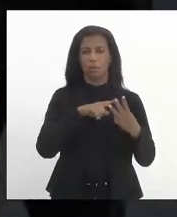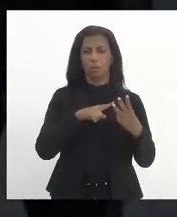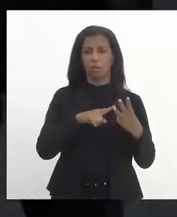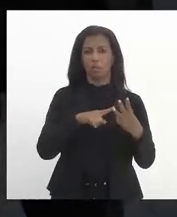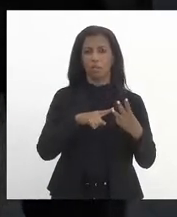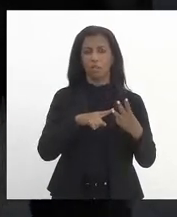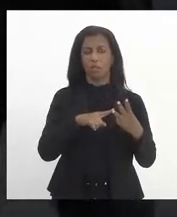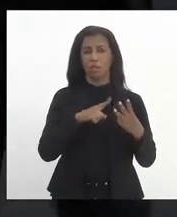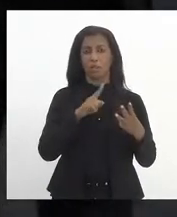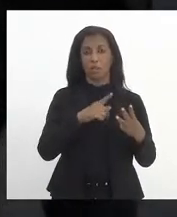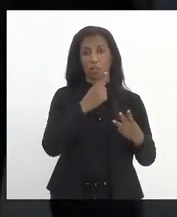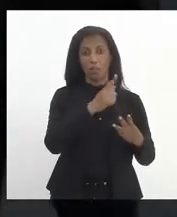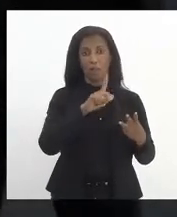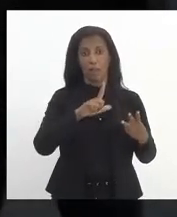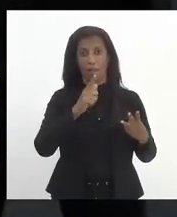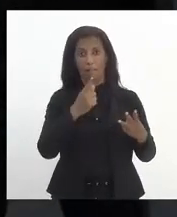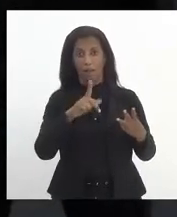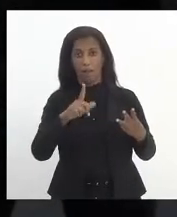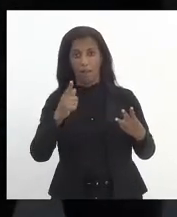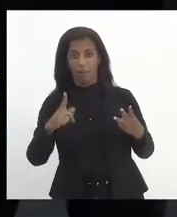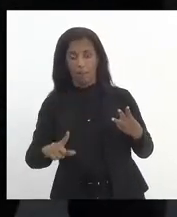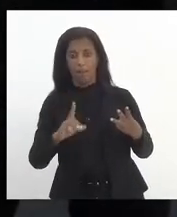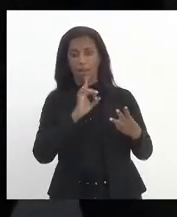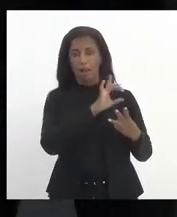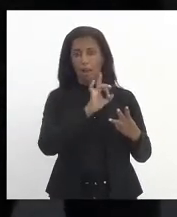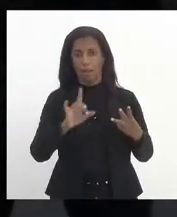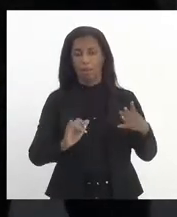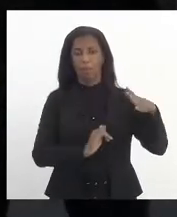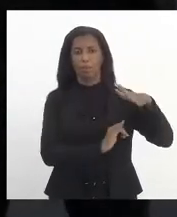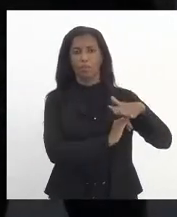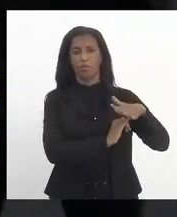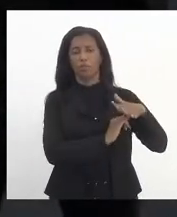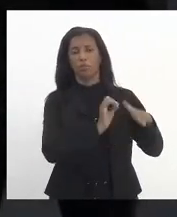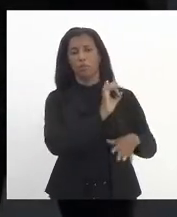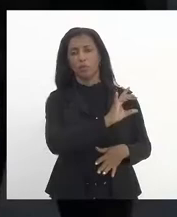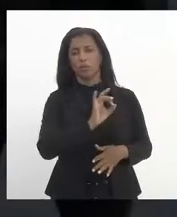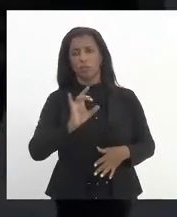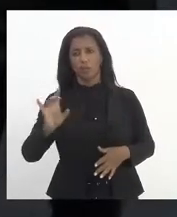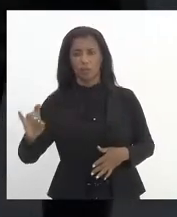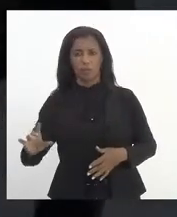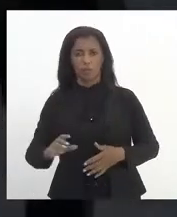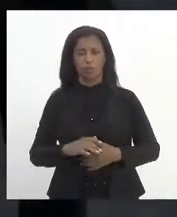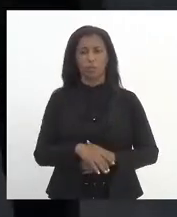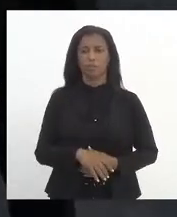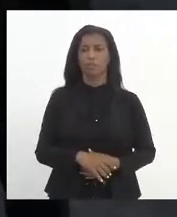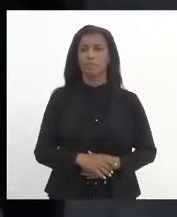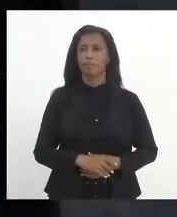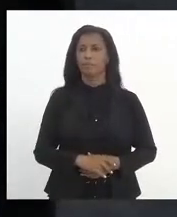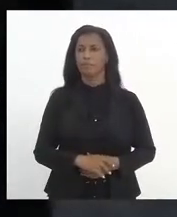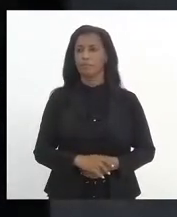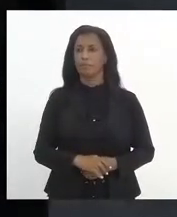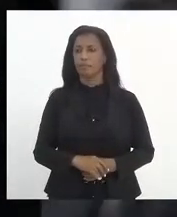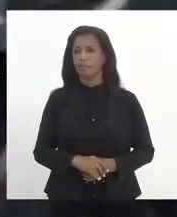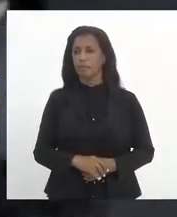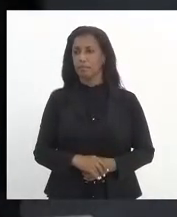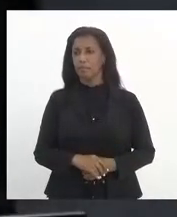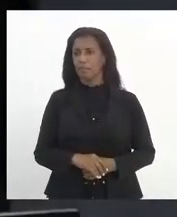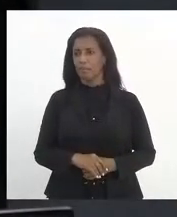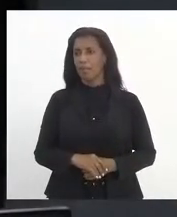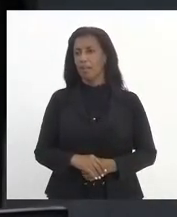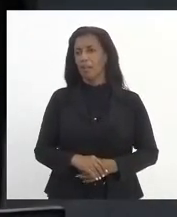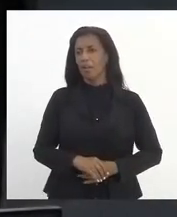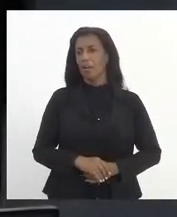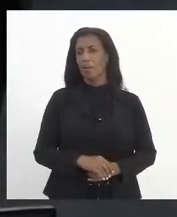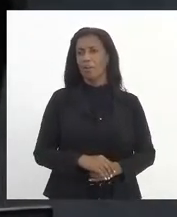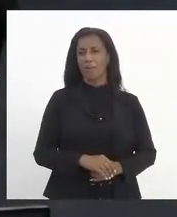apresentou. Cada uma para uma instituição. Ele colocou por corporação. Ora, a